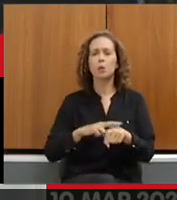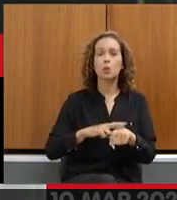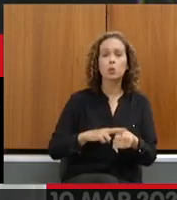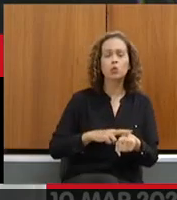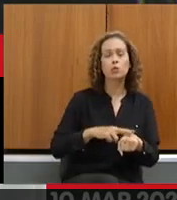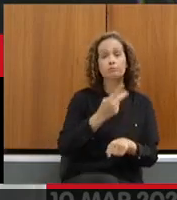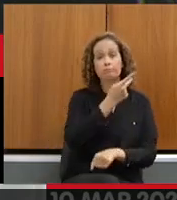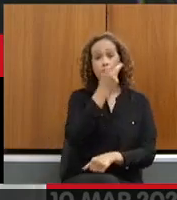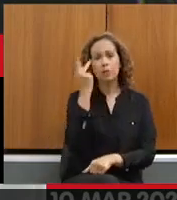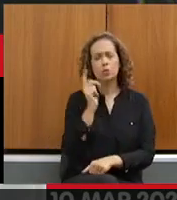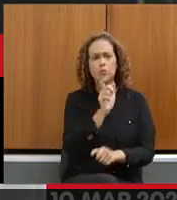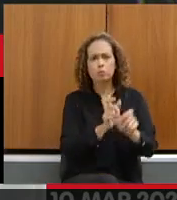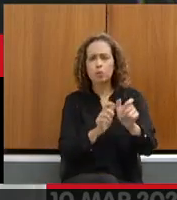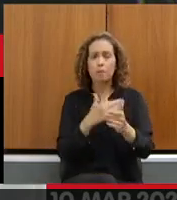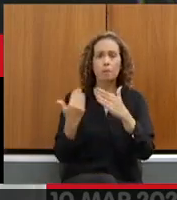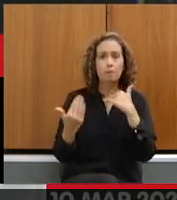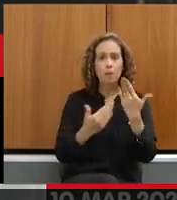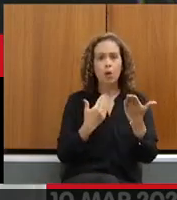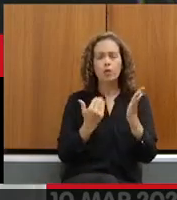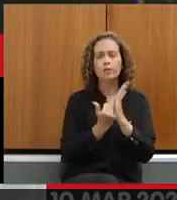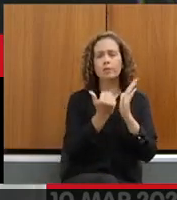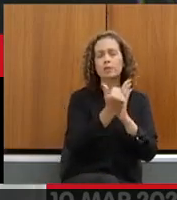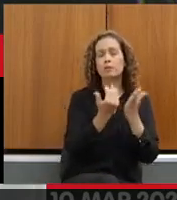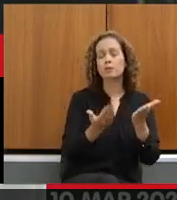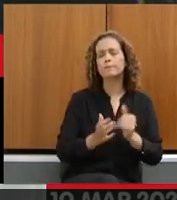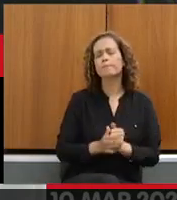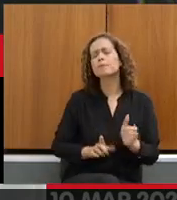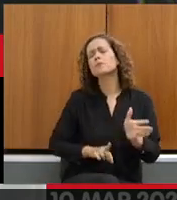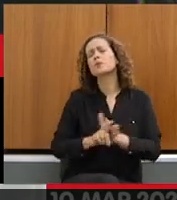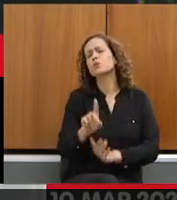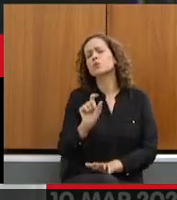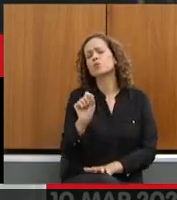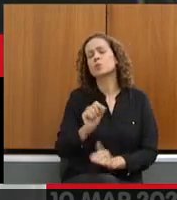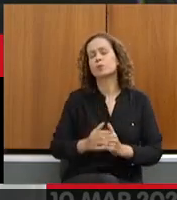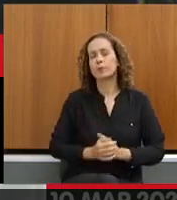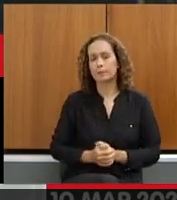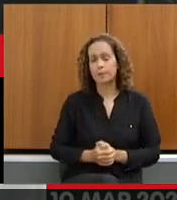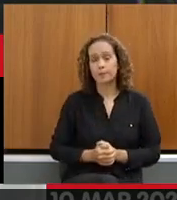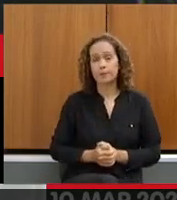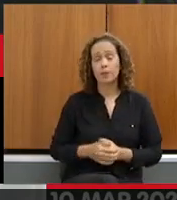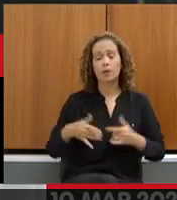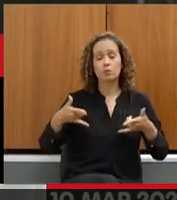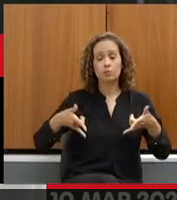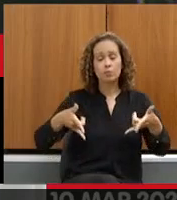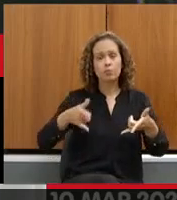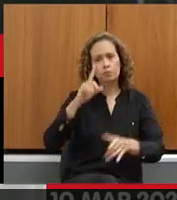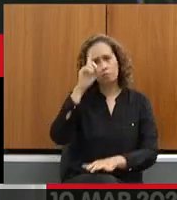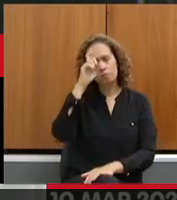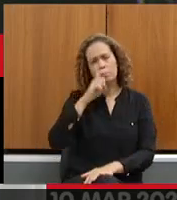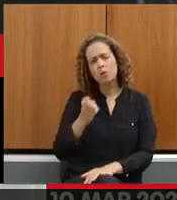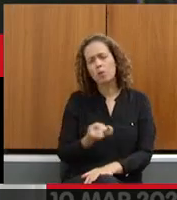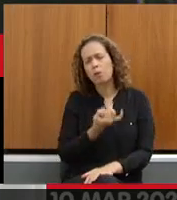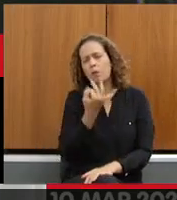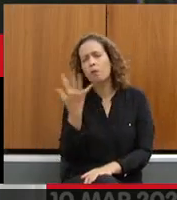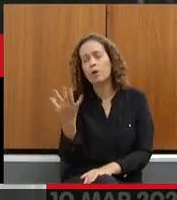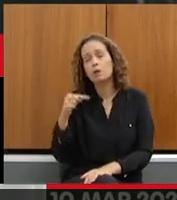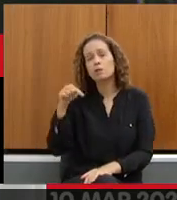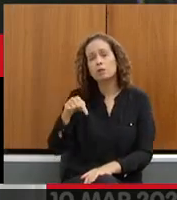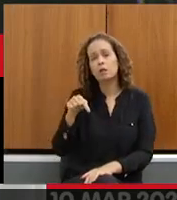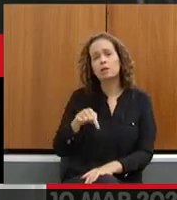óbitos vem aumentando e o que eu gostaria de fazer o seguinte quantos leitos avião no hospital de campanha aqui na